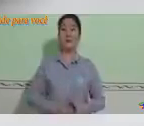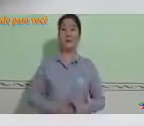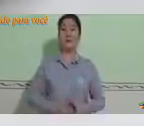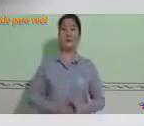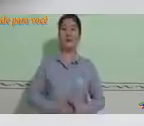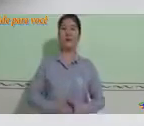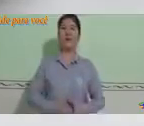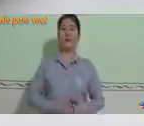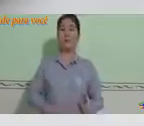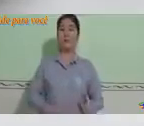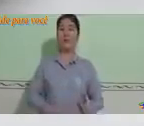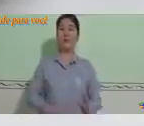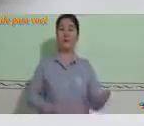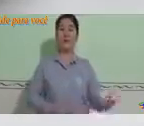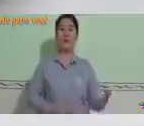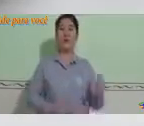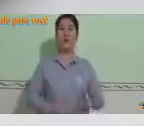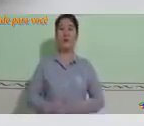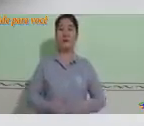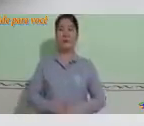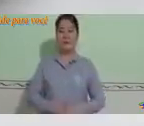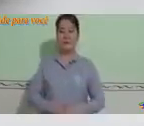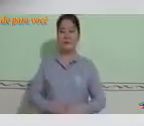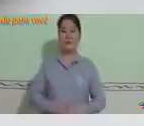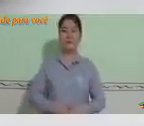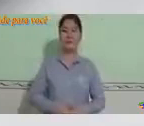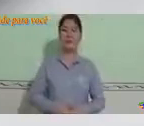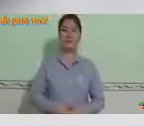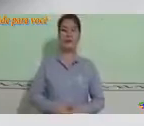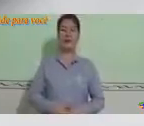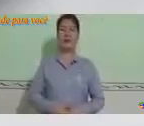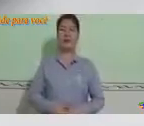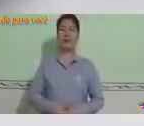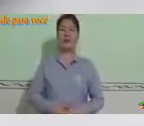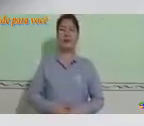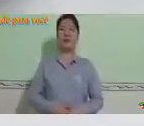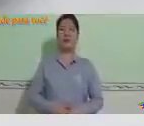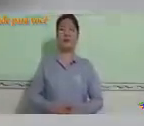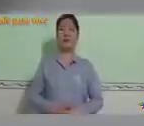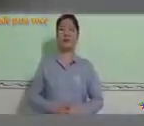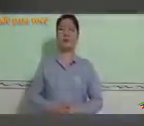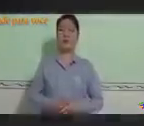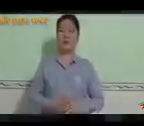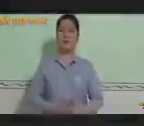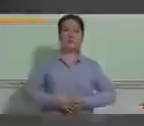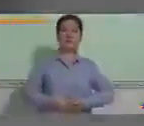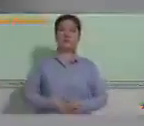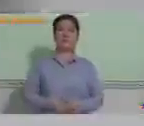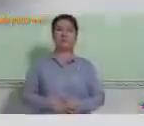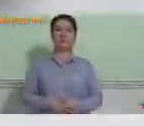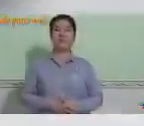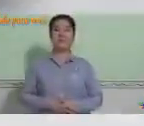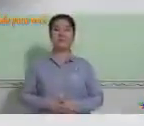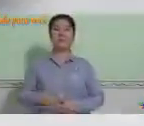Repouso, é um passo muito importante na recuperação deste tipo de tendinite, pois evitar a movimentação do